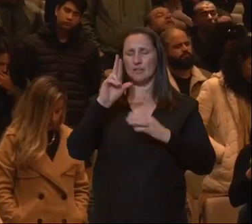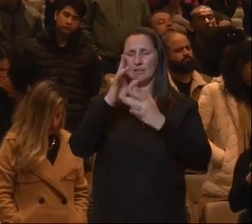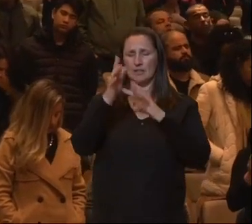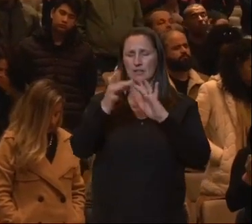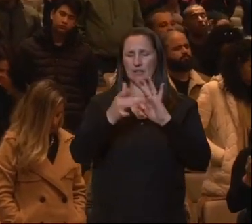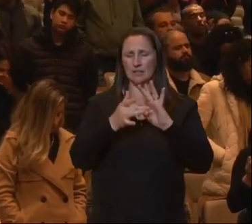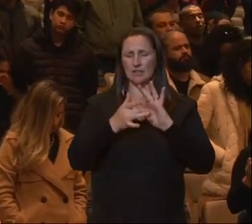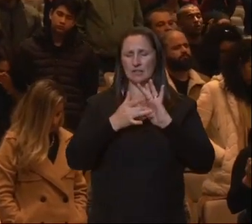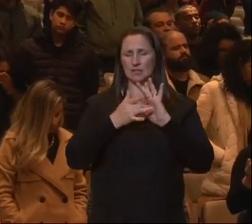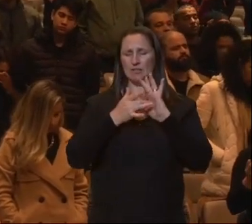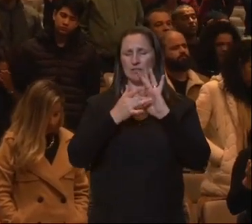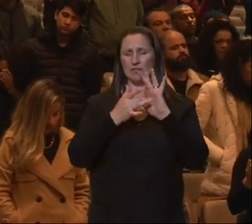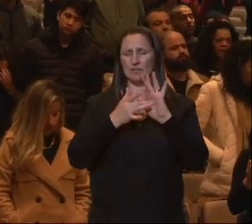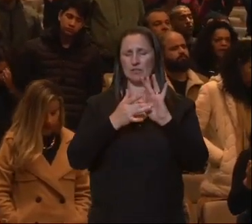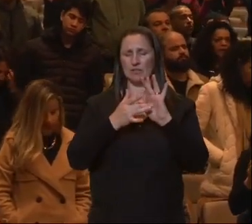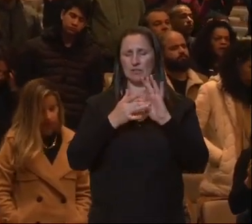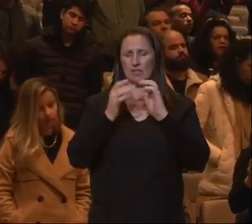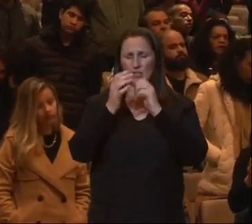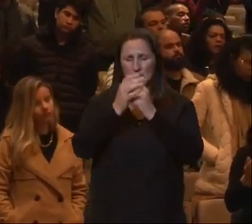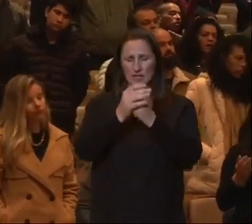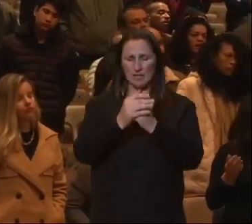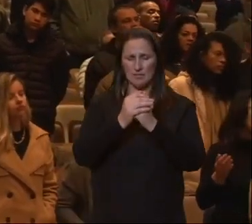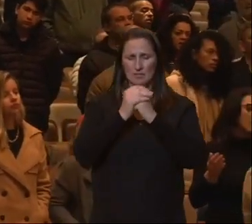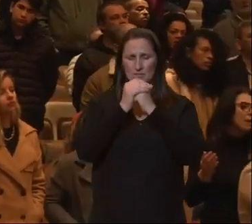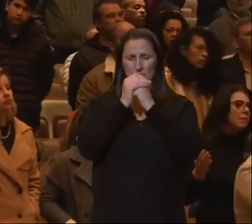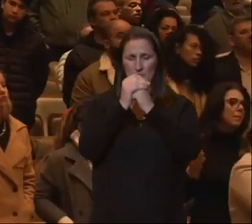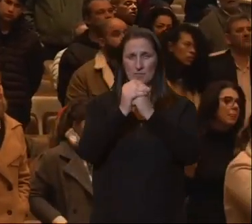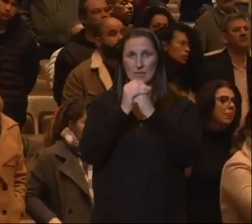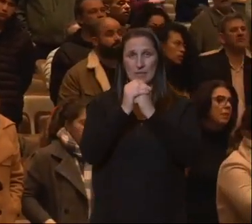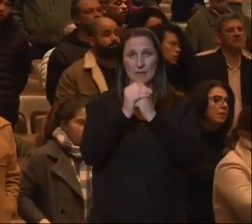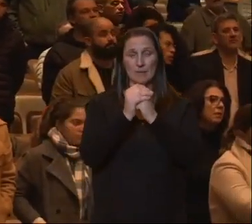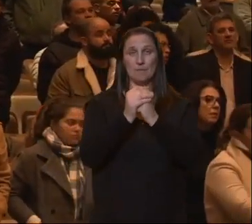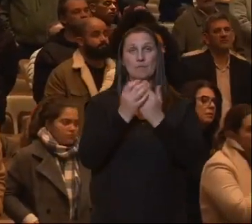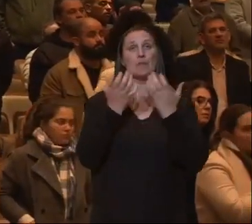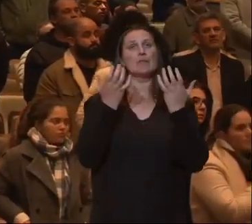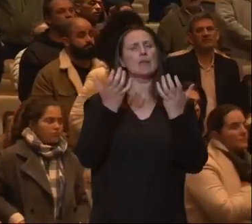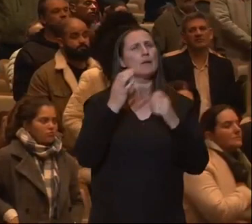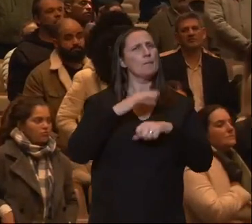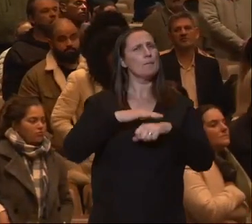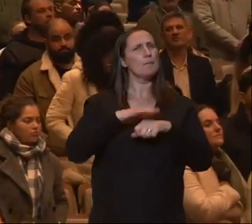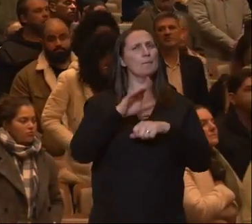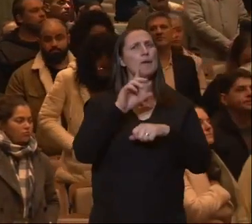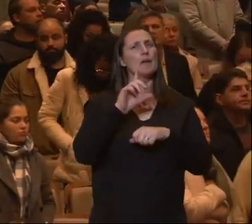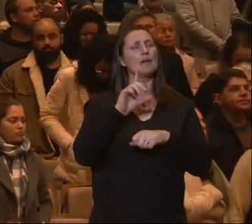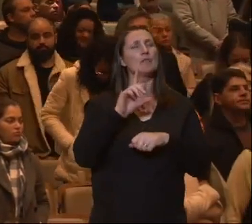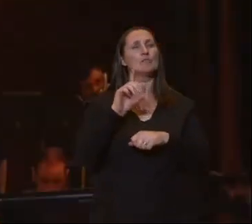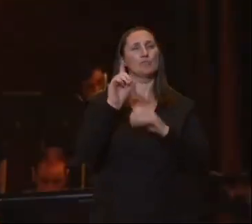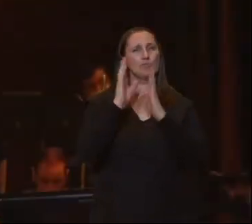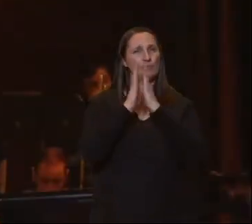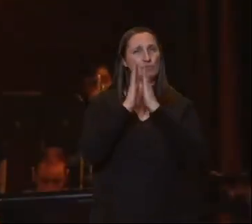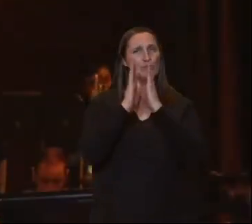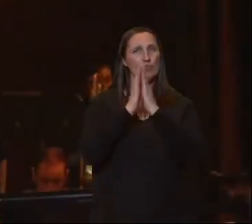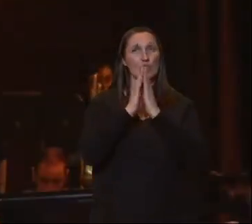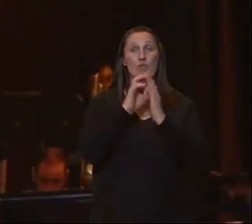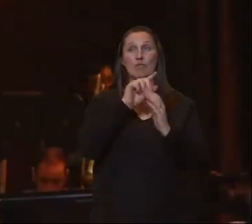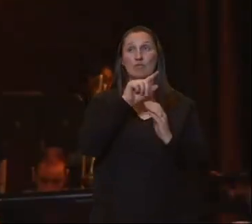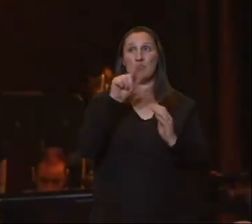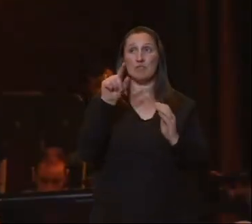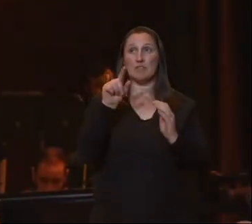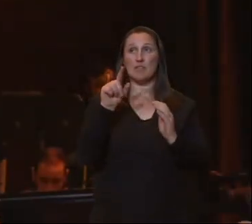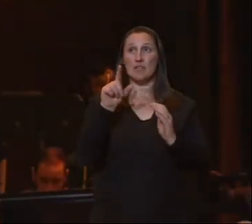de Jesus. Amém. Eu quero fazer mais um convite. Você que veio